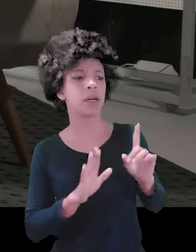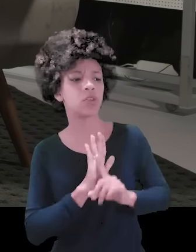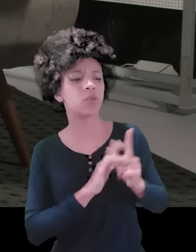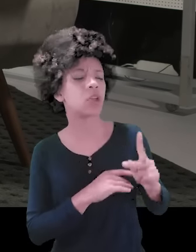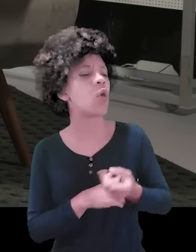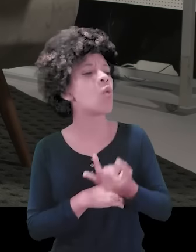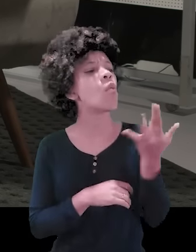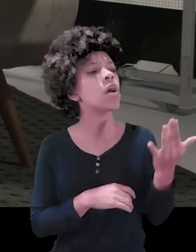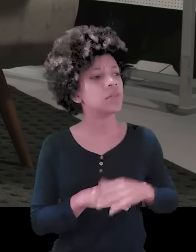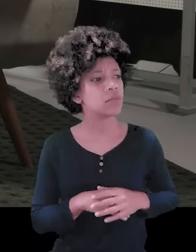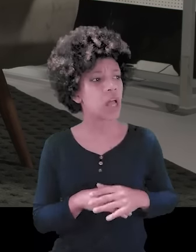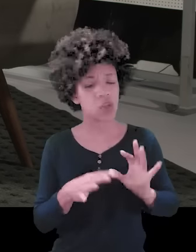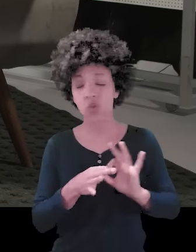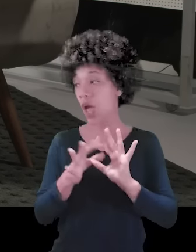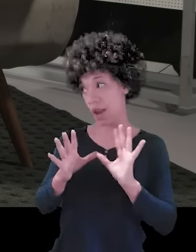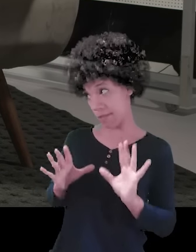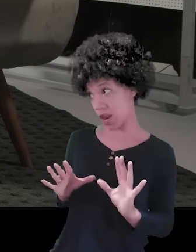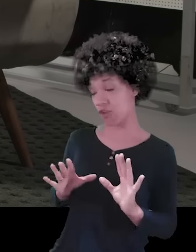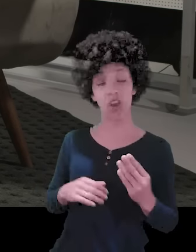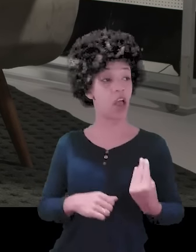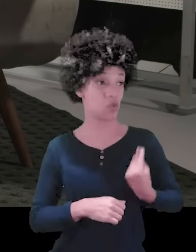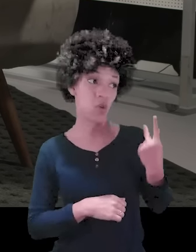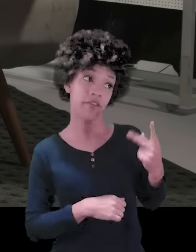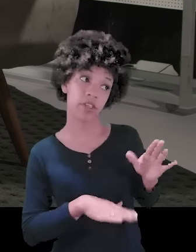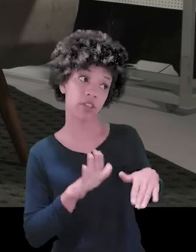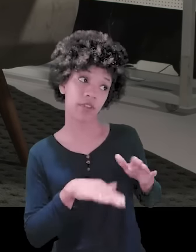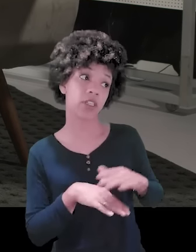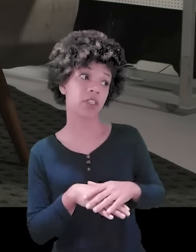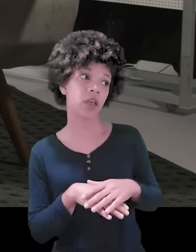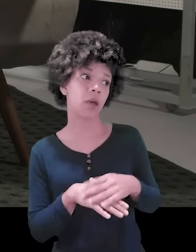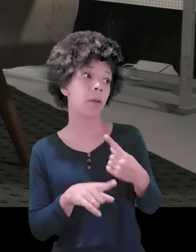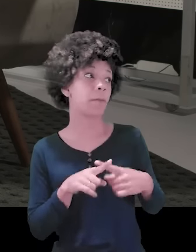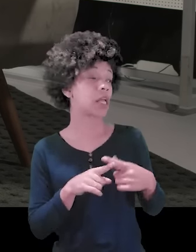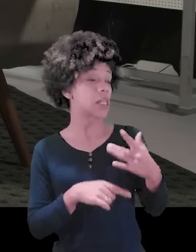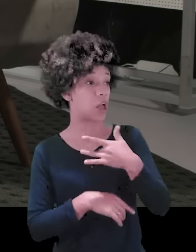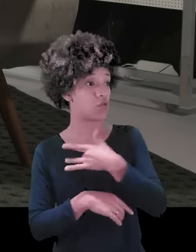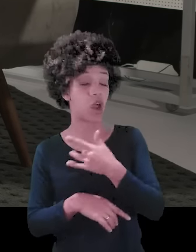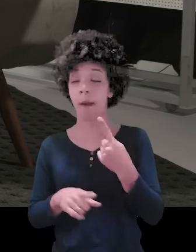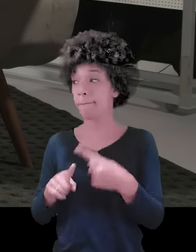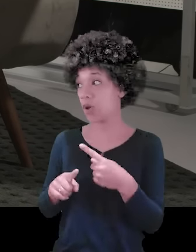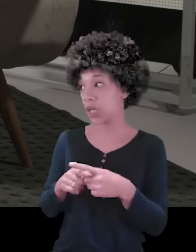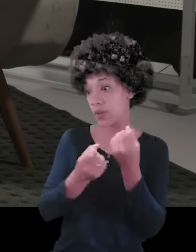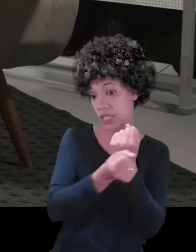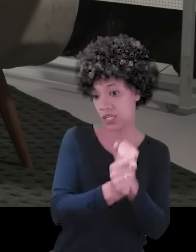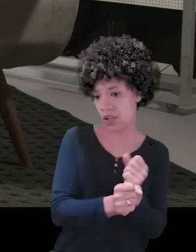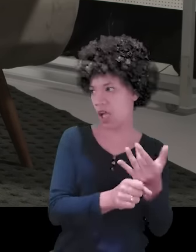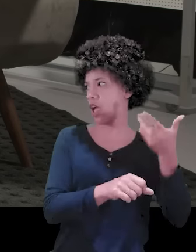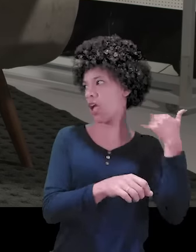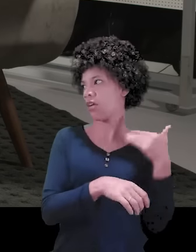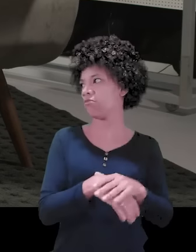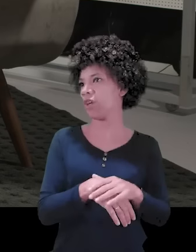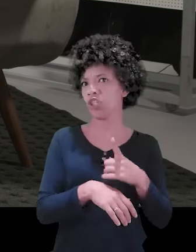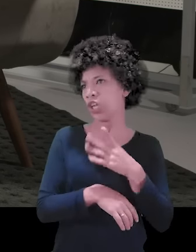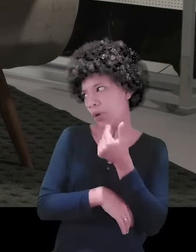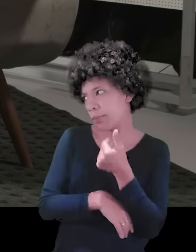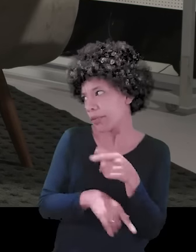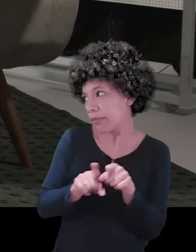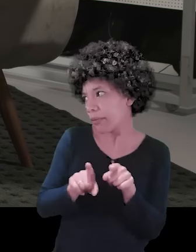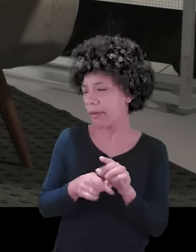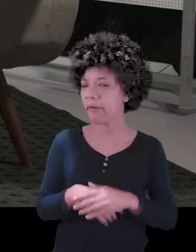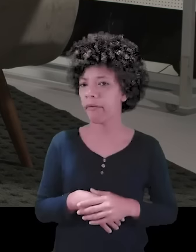exatamente não custa sua liberdade a liberdade a vida às vezes é porque se você parar para pensar escravidão antiga dos Cavalos comida